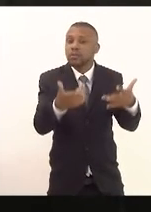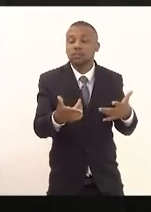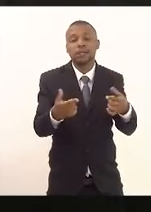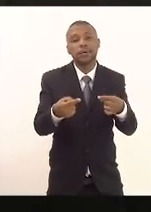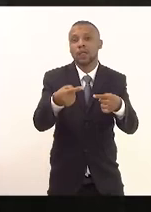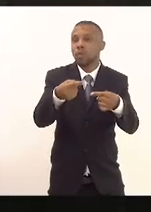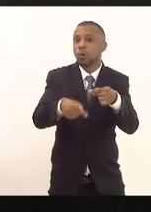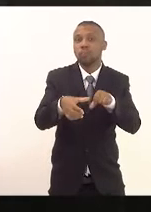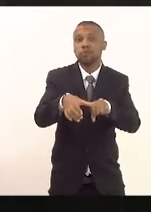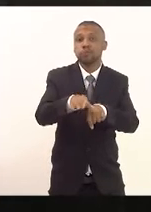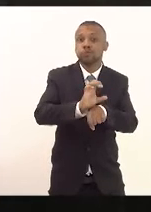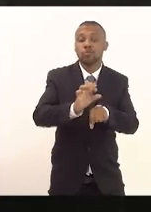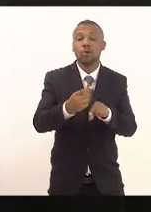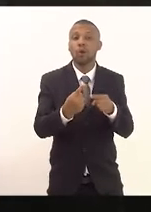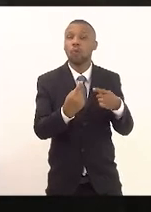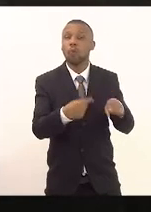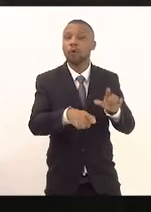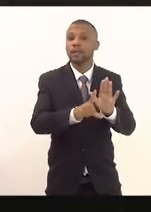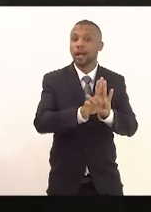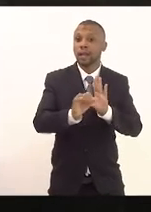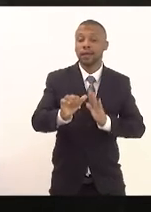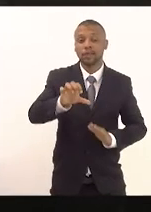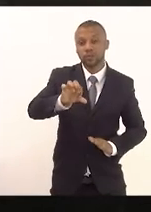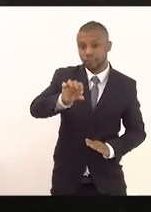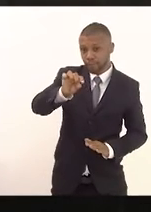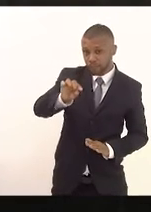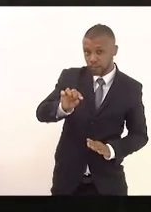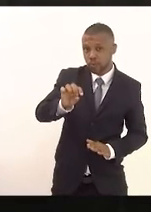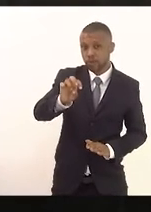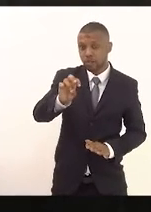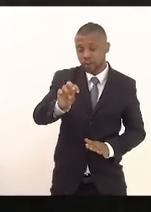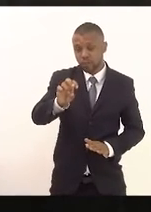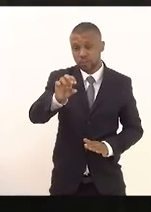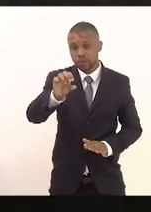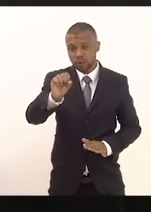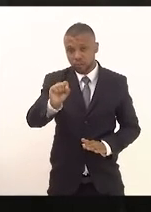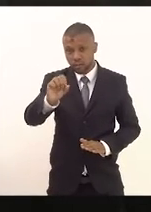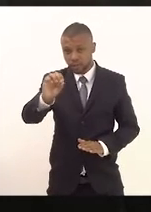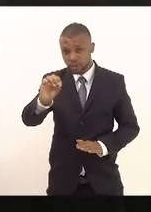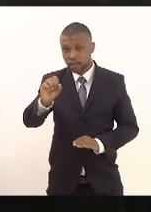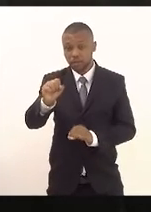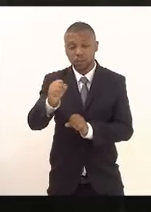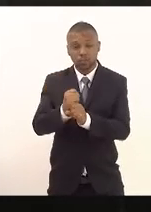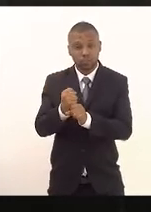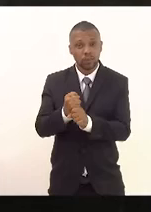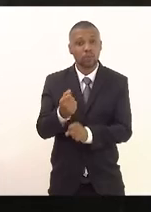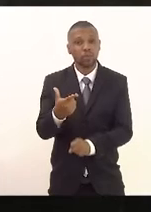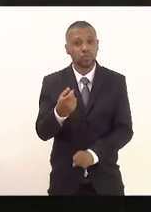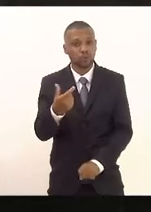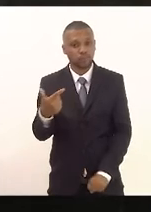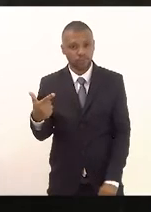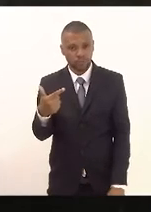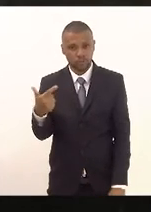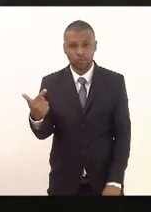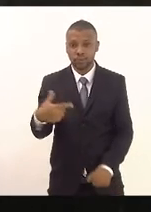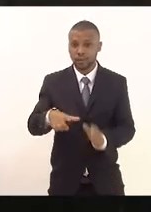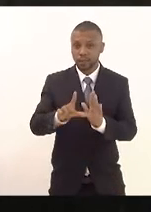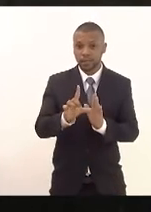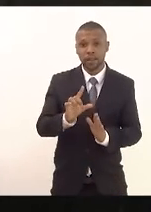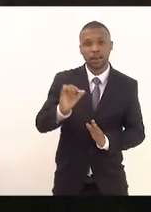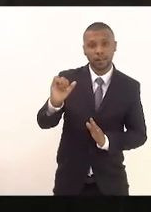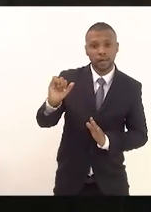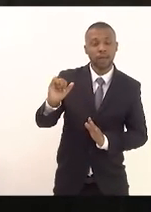nossa lei 9580 de 22 esta lei seu presidente